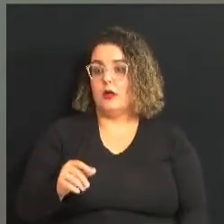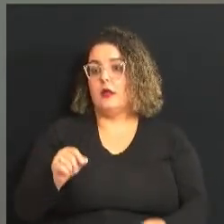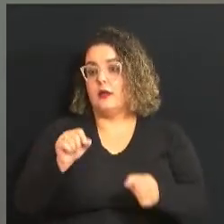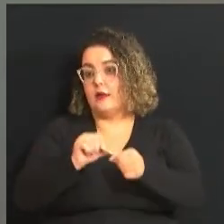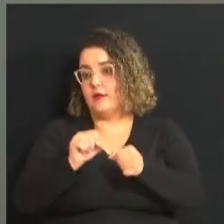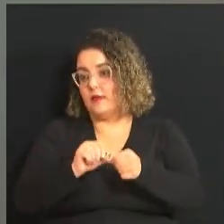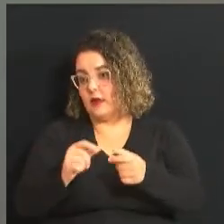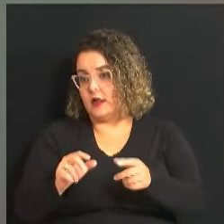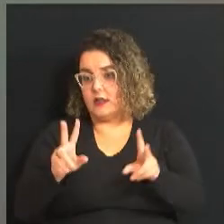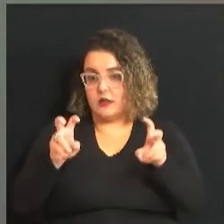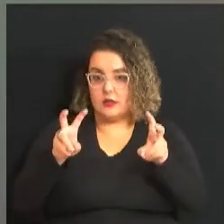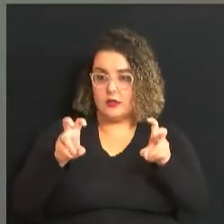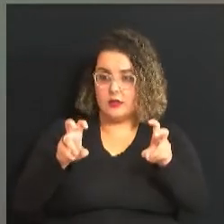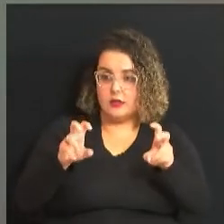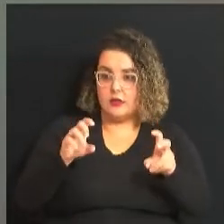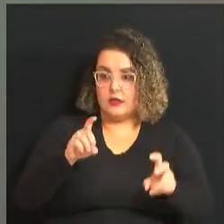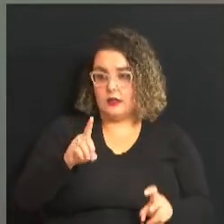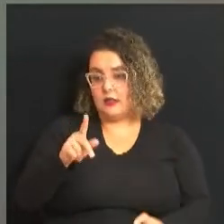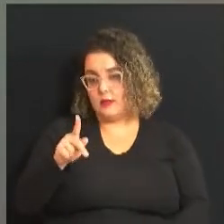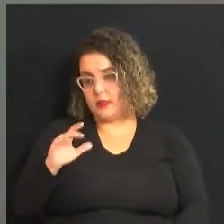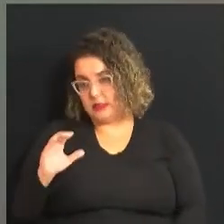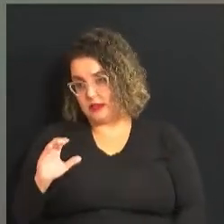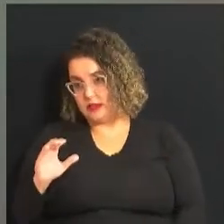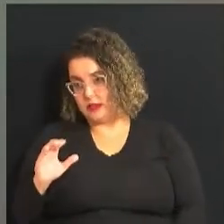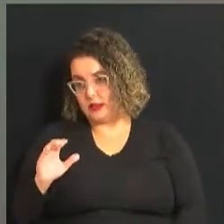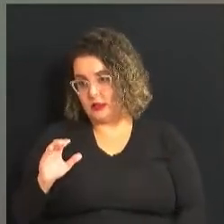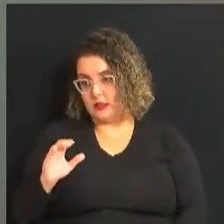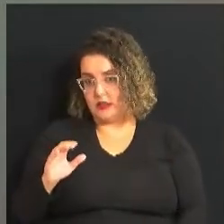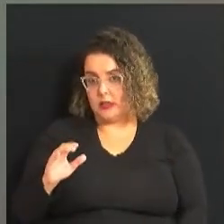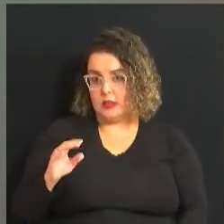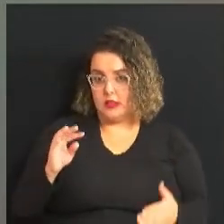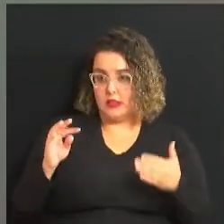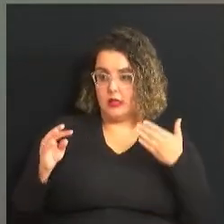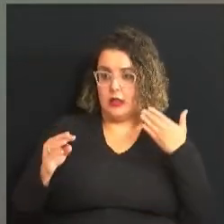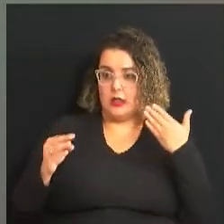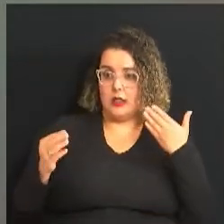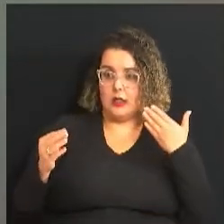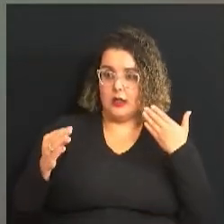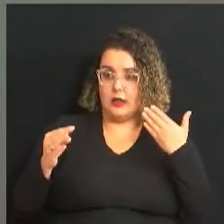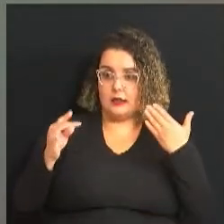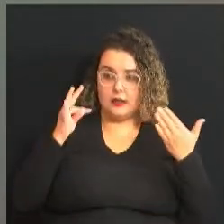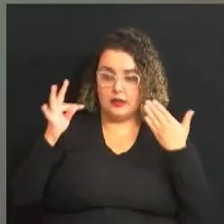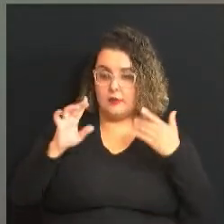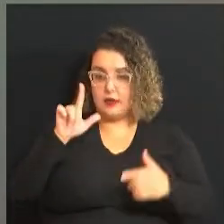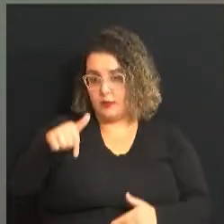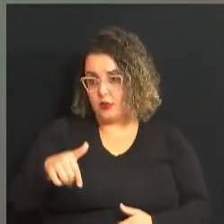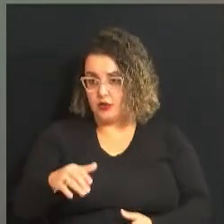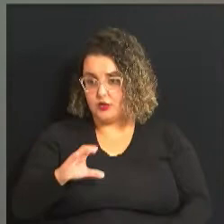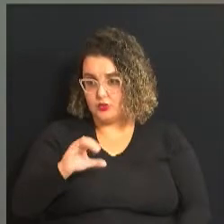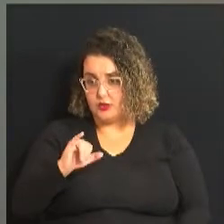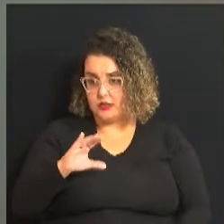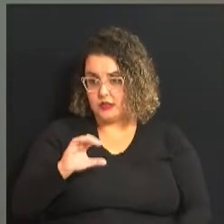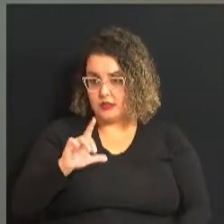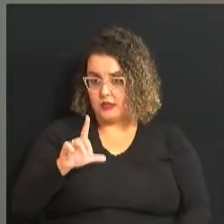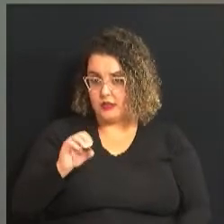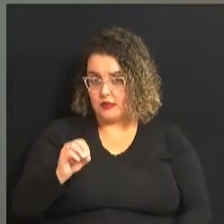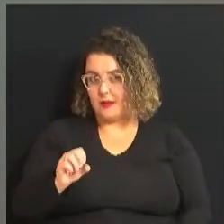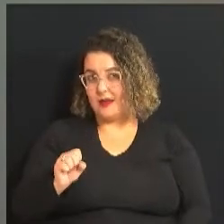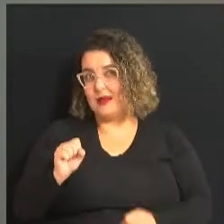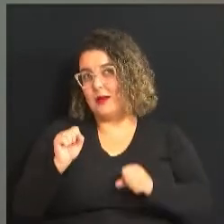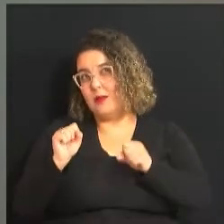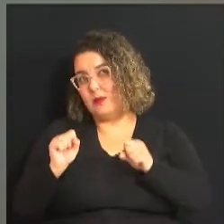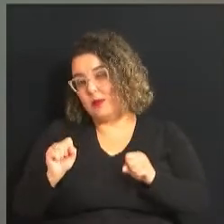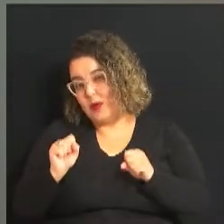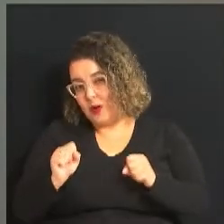pessoal chama de TPC, né? Que é aquela terapia pós-ciclo. E essas pessoas, elas até podem